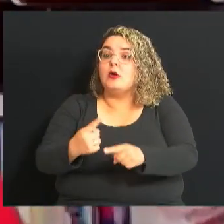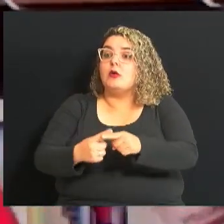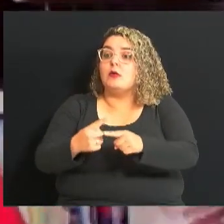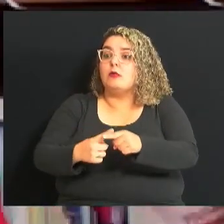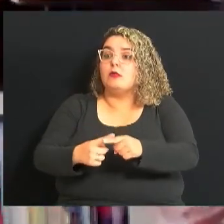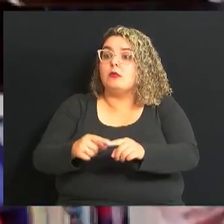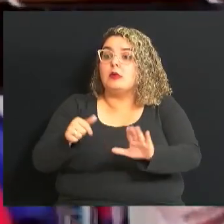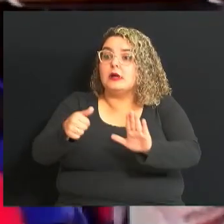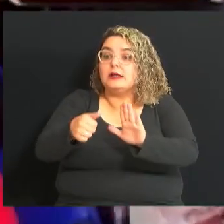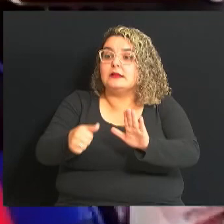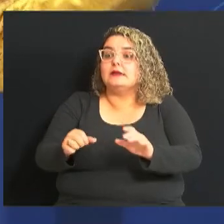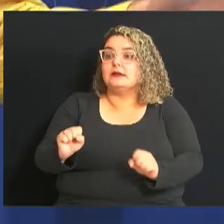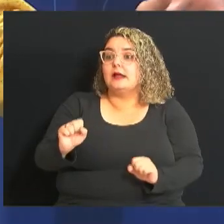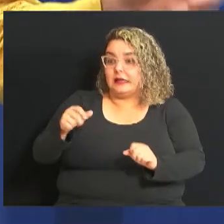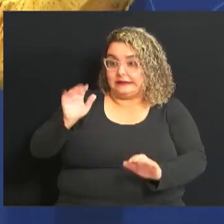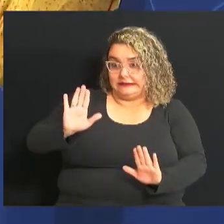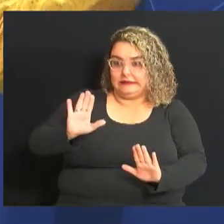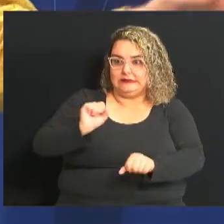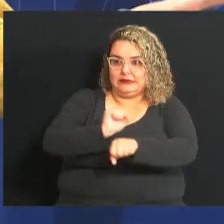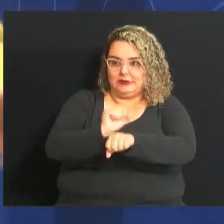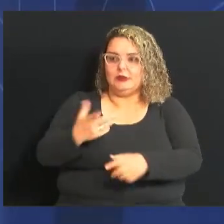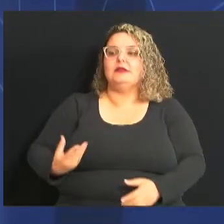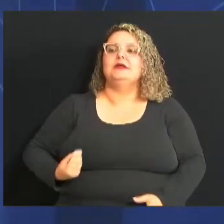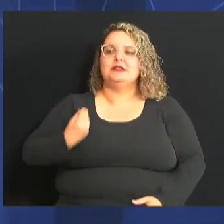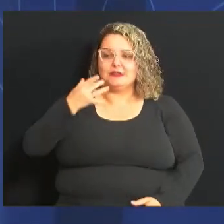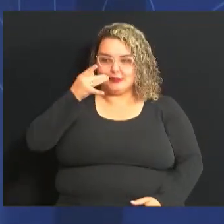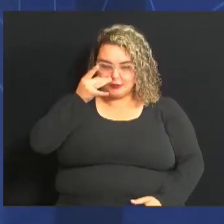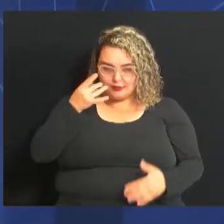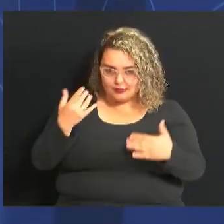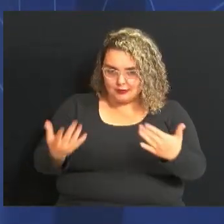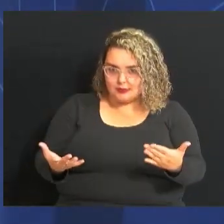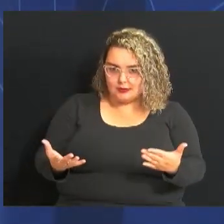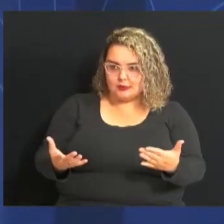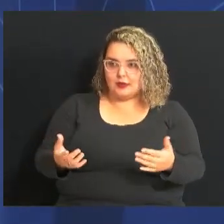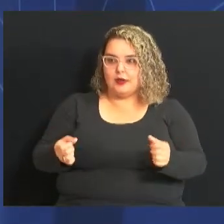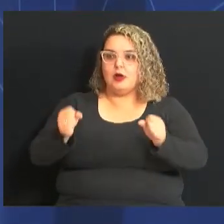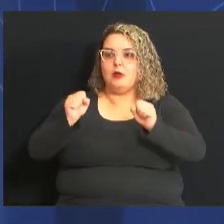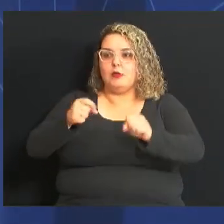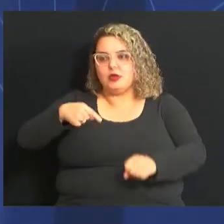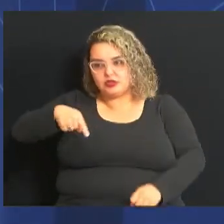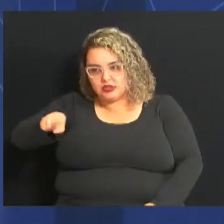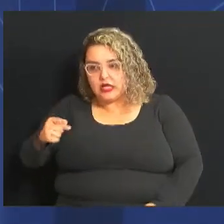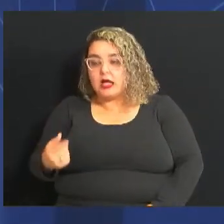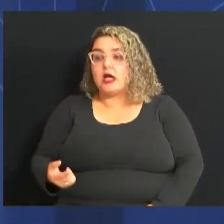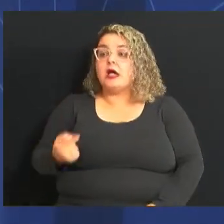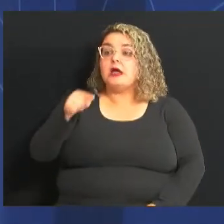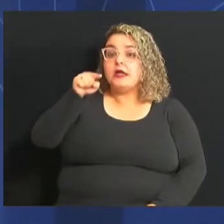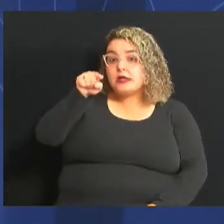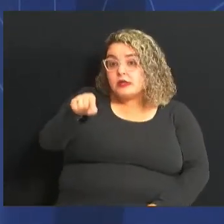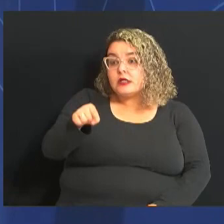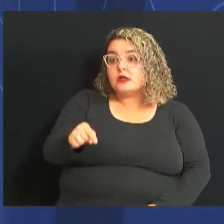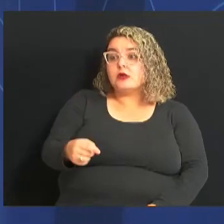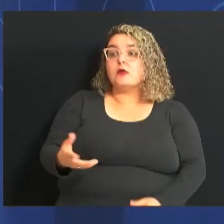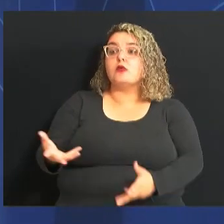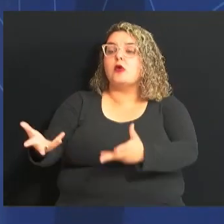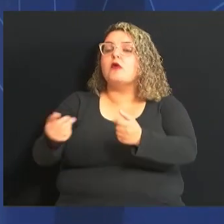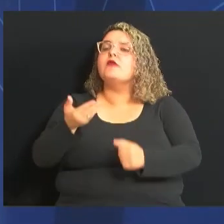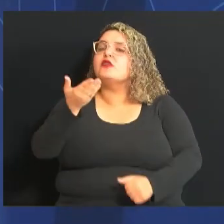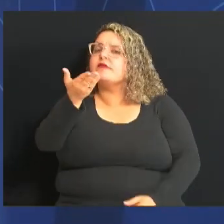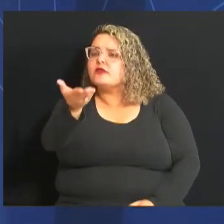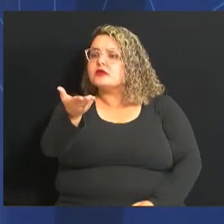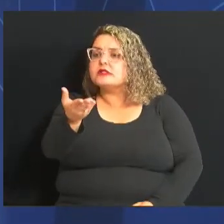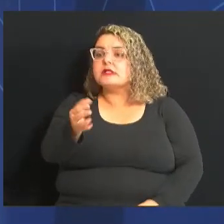Tá bom, Ângela. Então, estamos ao vivo, então pode ir lá. Enquanto isso, convido a você que está